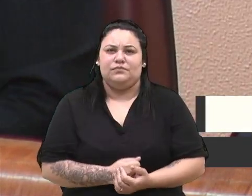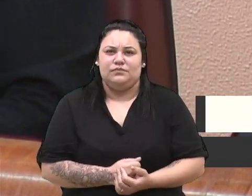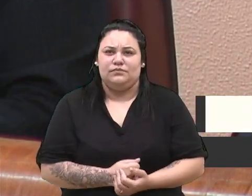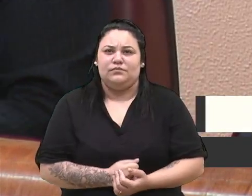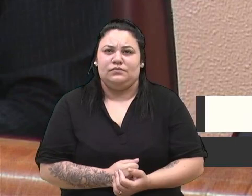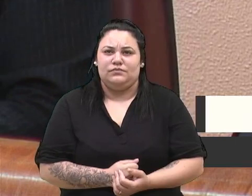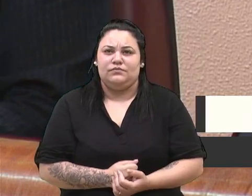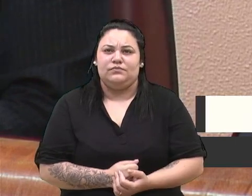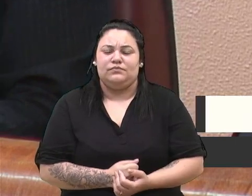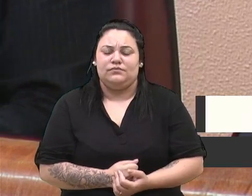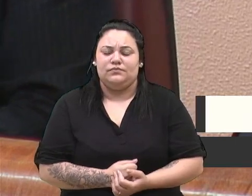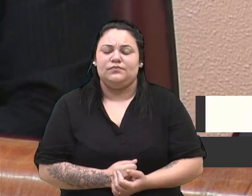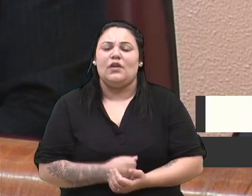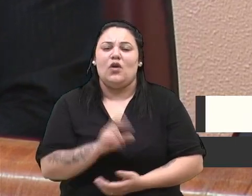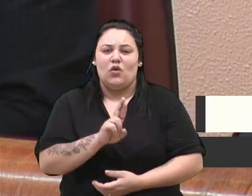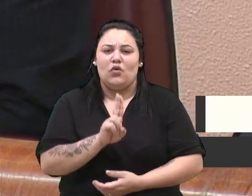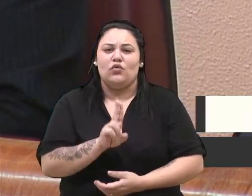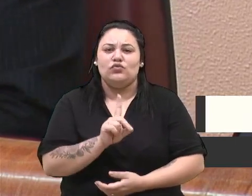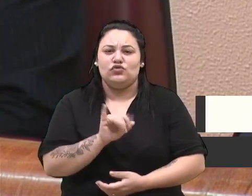Rudimar,